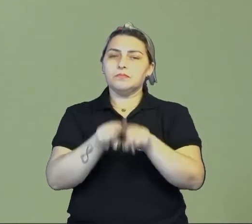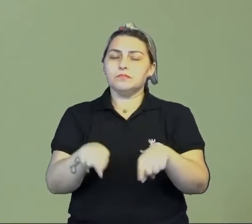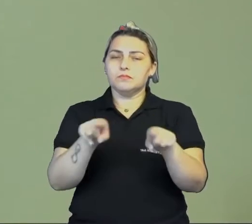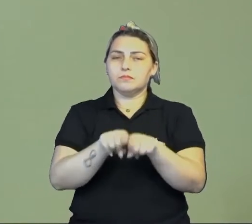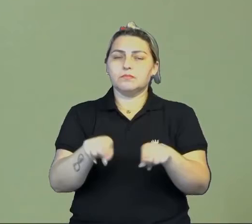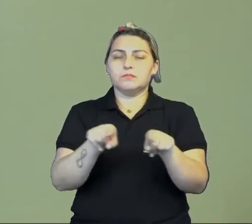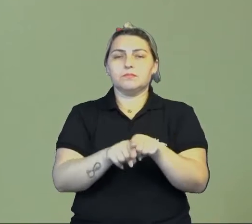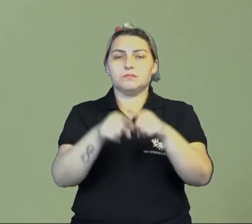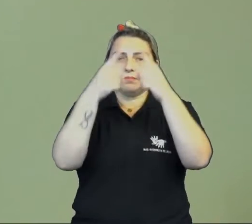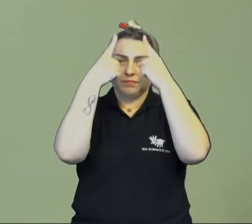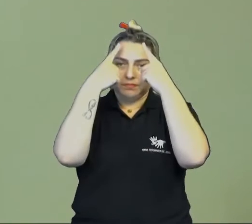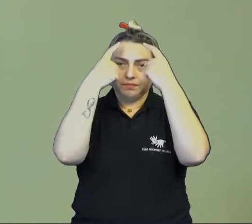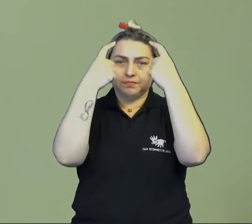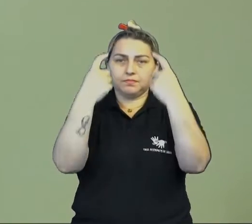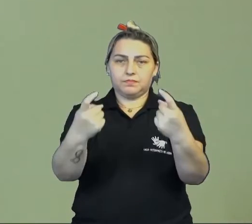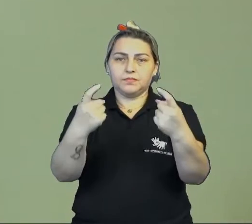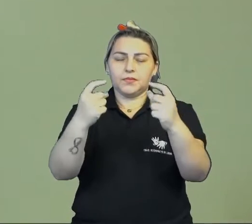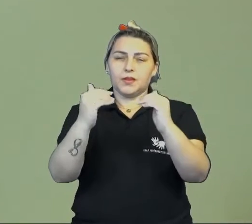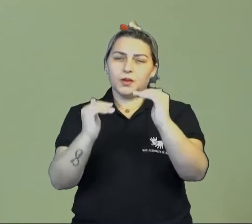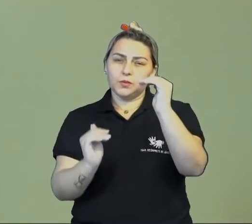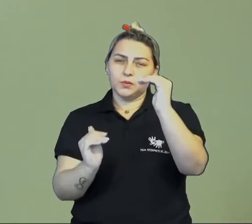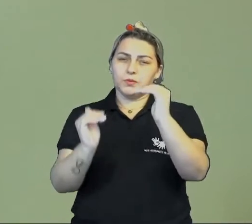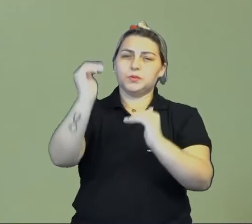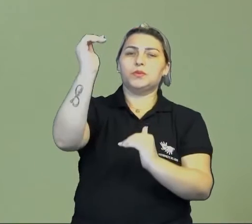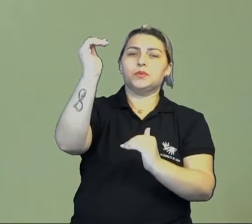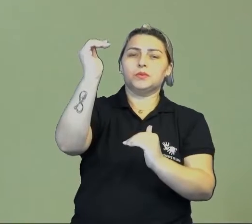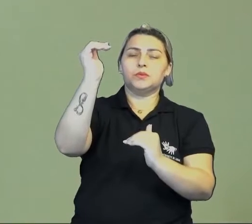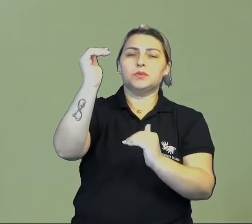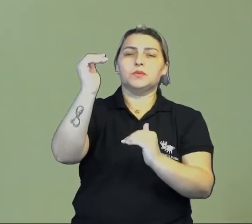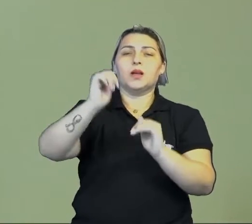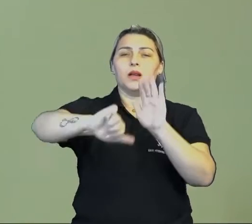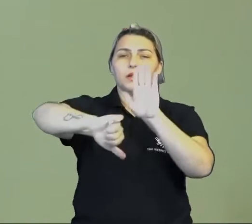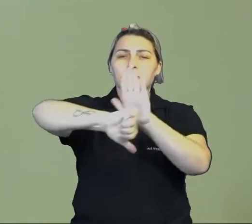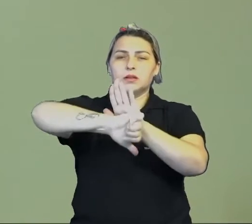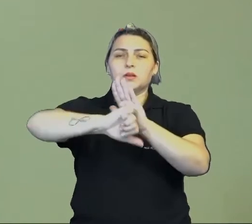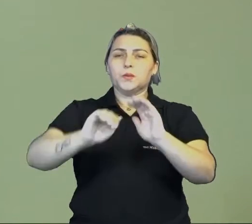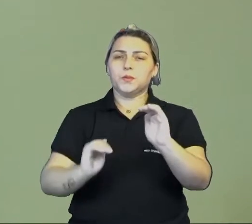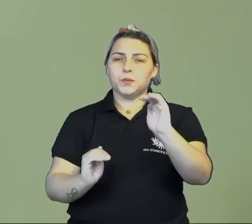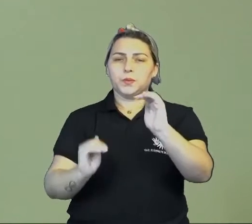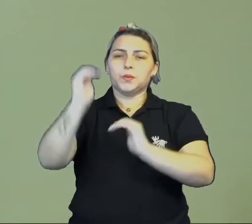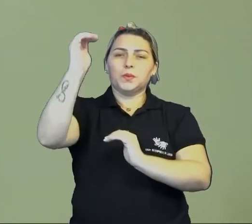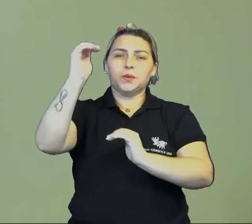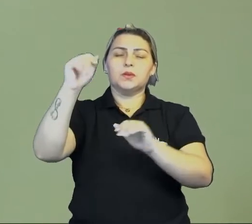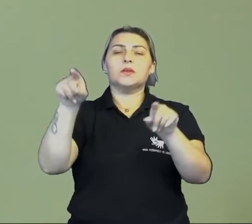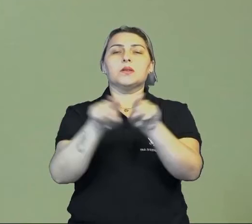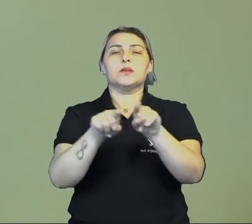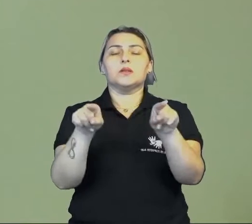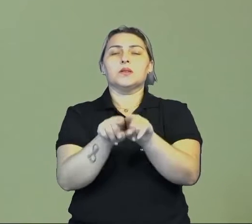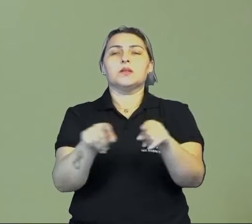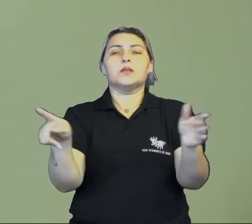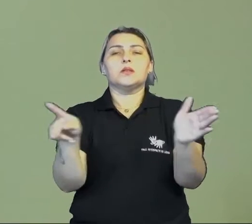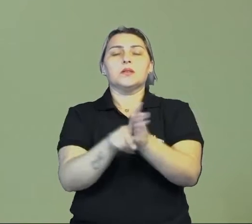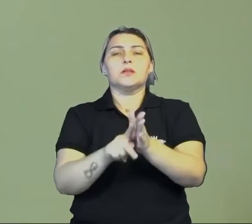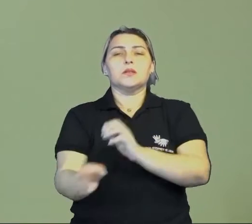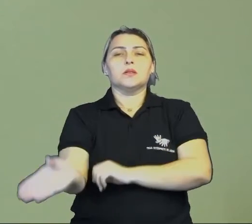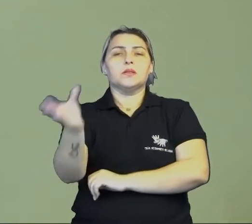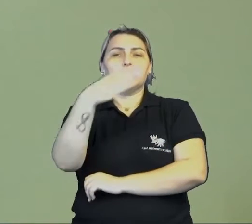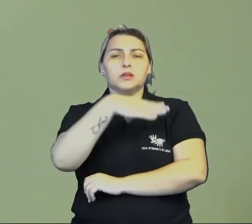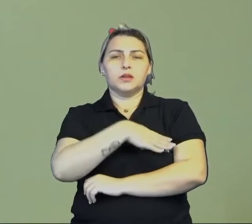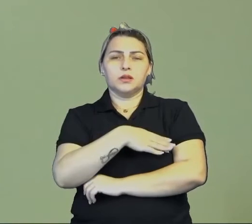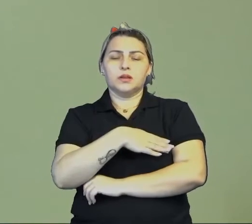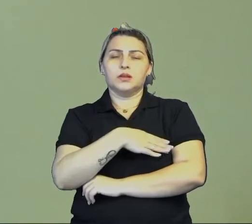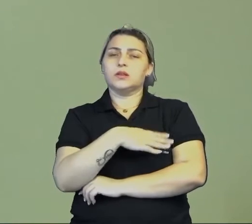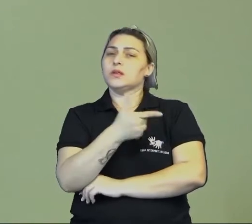Consequentemente, a violência aumentou, a criminalidade aumentou. As próprias cidades que